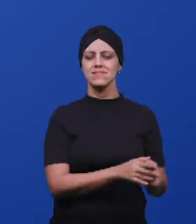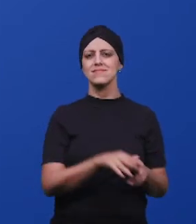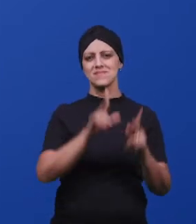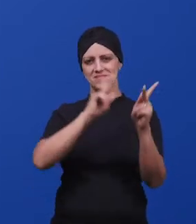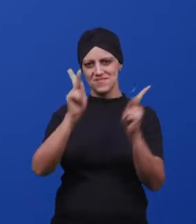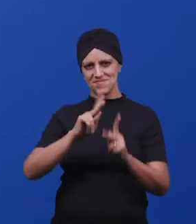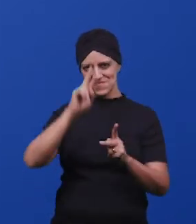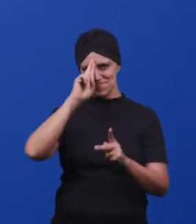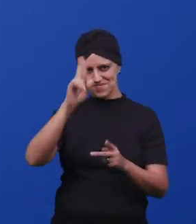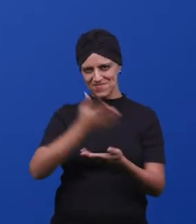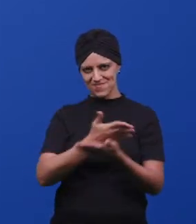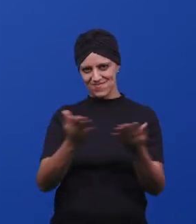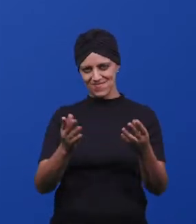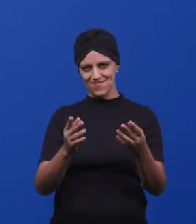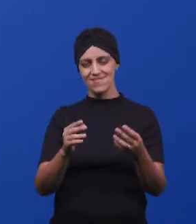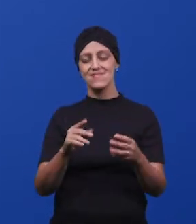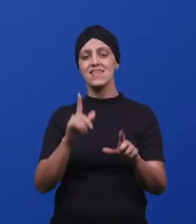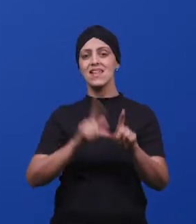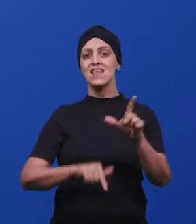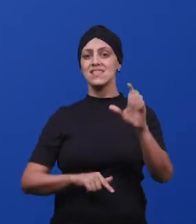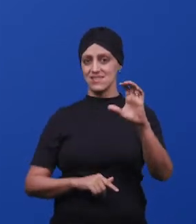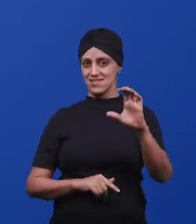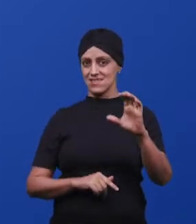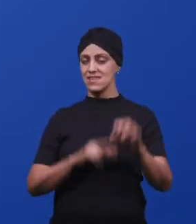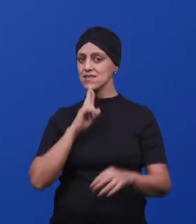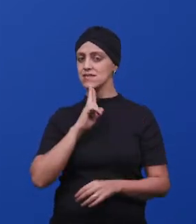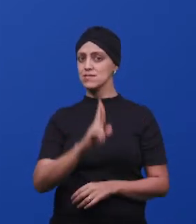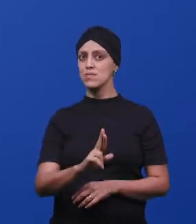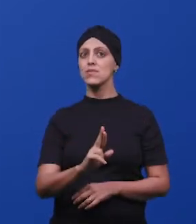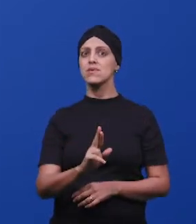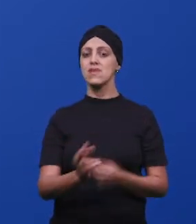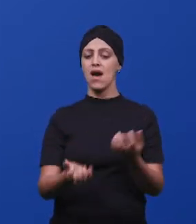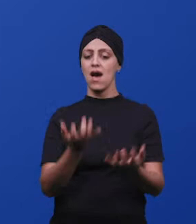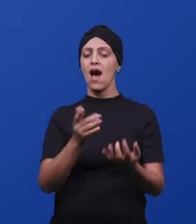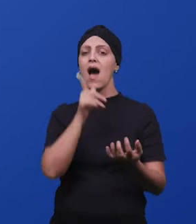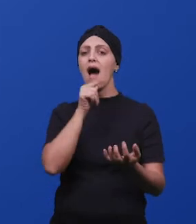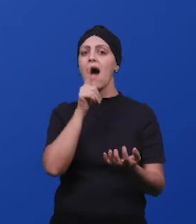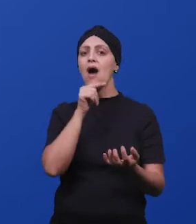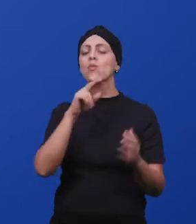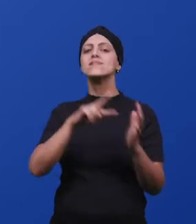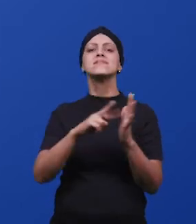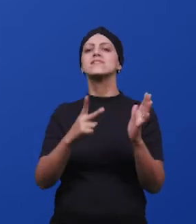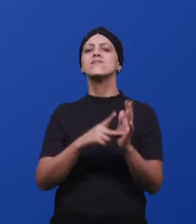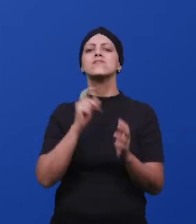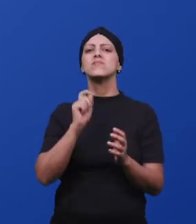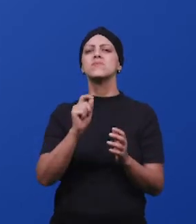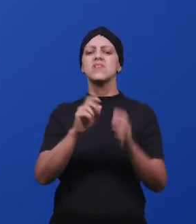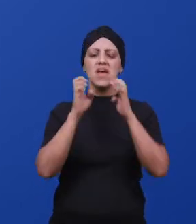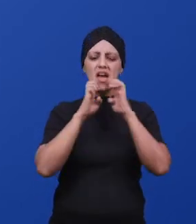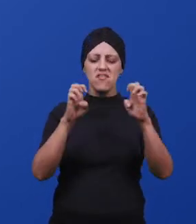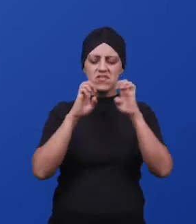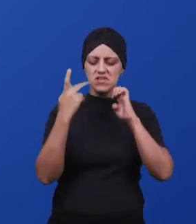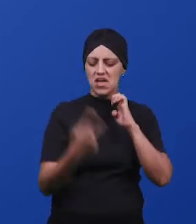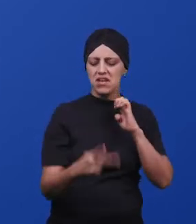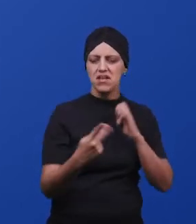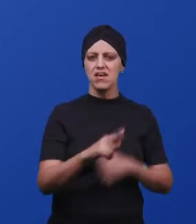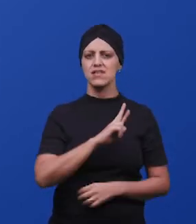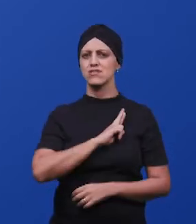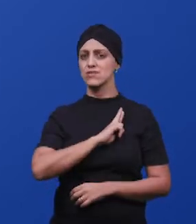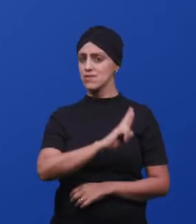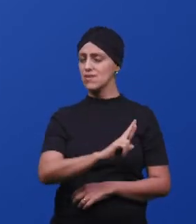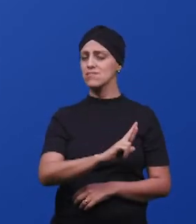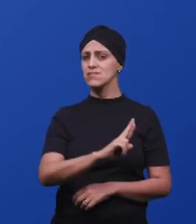Senhor. A paz do Senhor, irmãos. Respondendo a letra C da pergunta 2, essa água significa o evangelho terreno, significa a